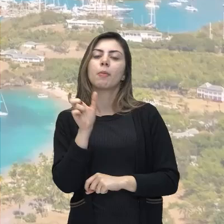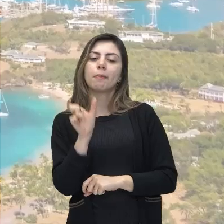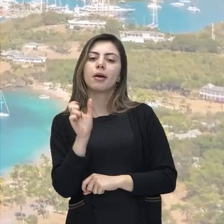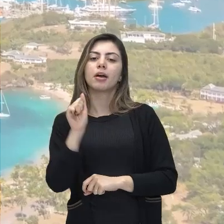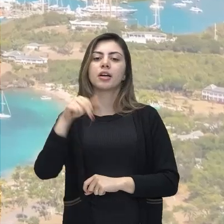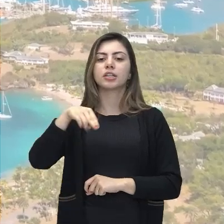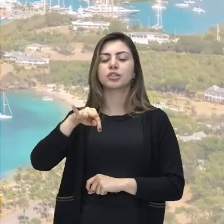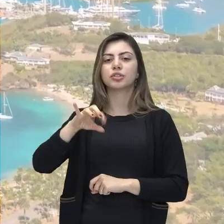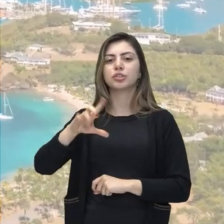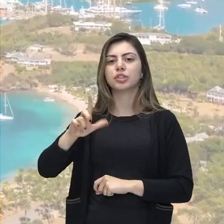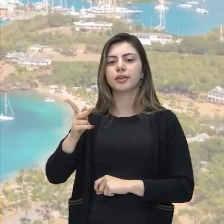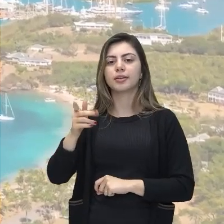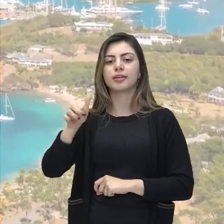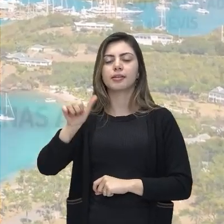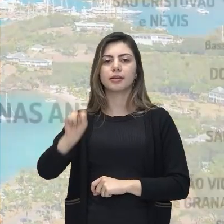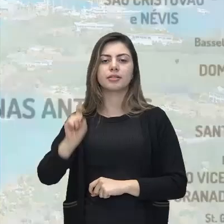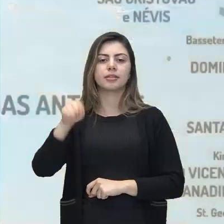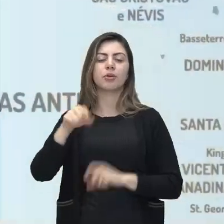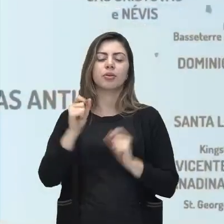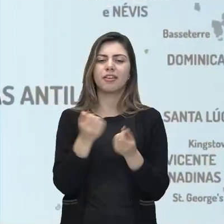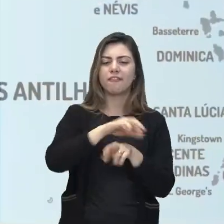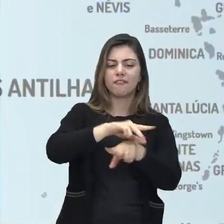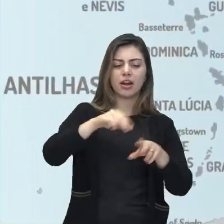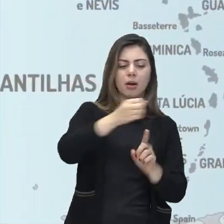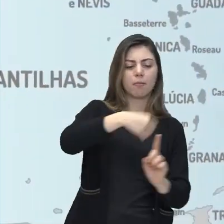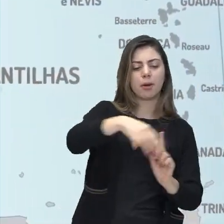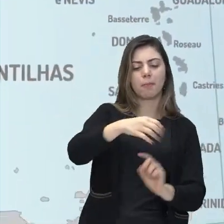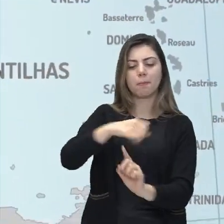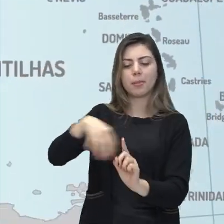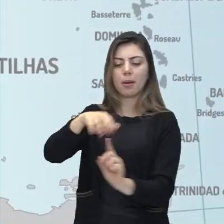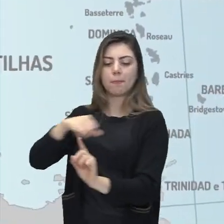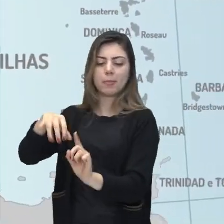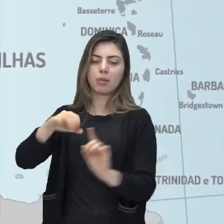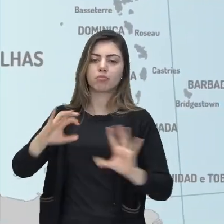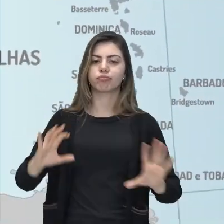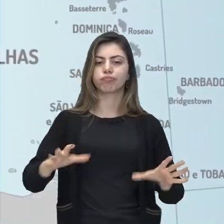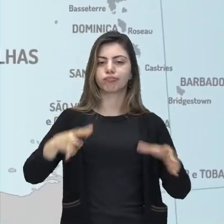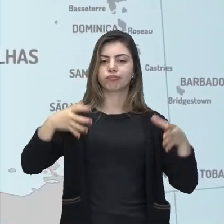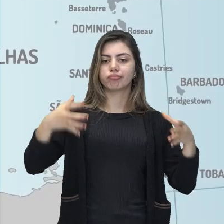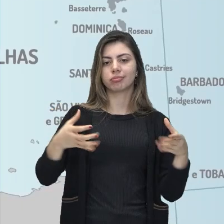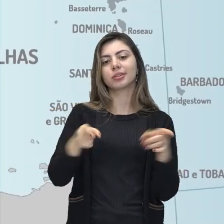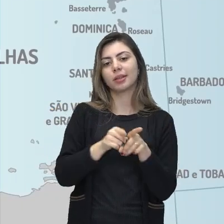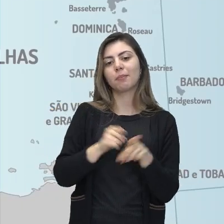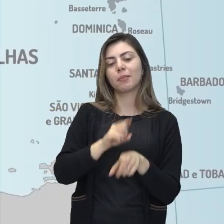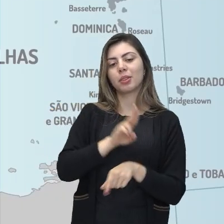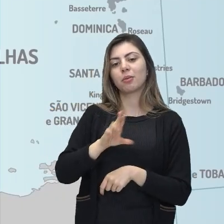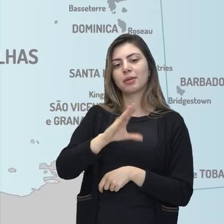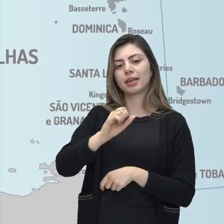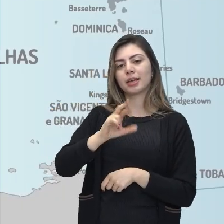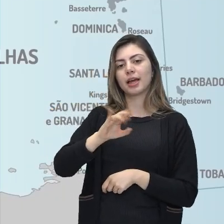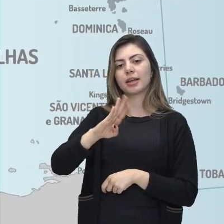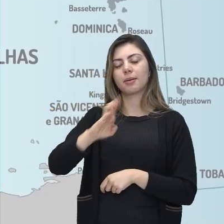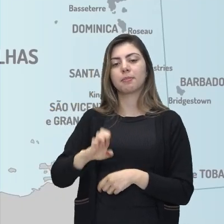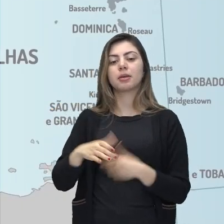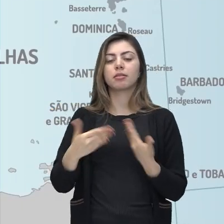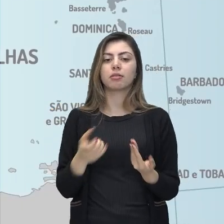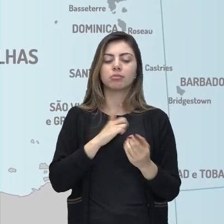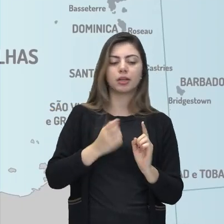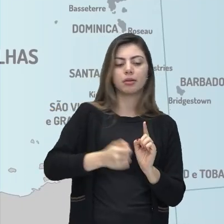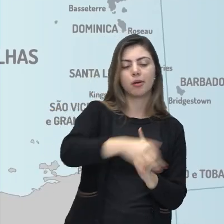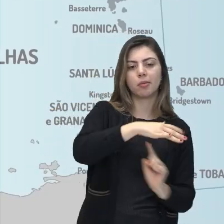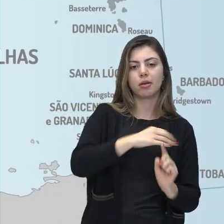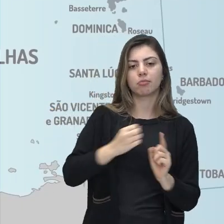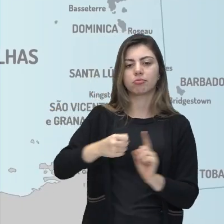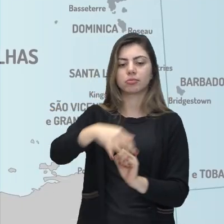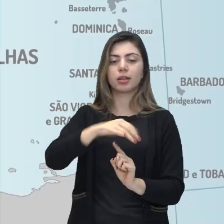Flórida indo até a América do Sul. Todavia, são também conhecidas como Caribe. As inúmeras ilhas estão reunidas em